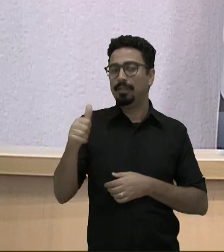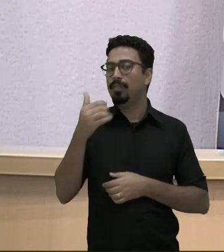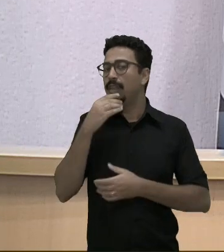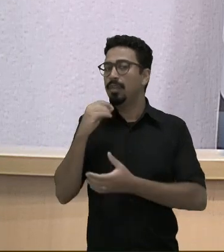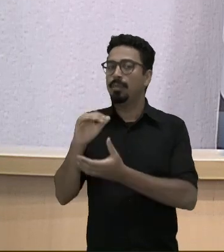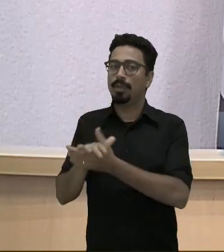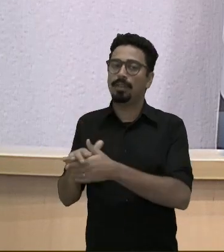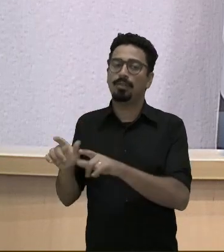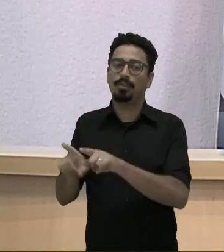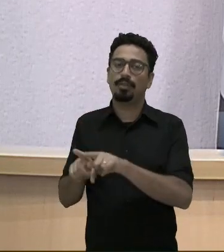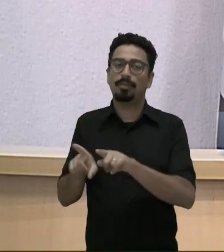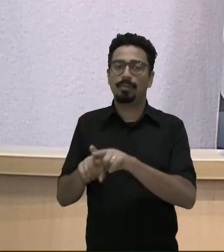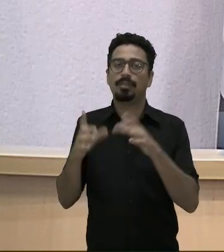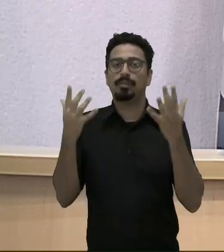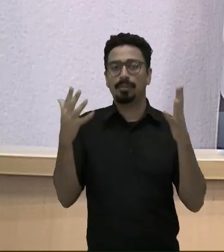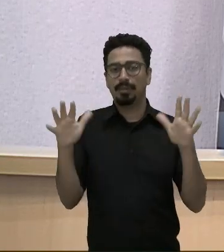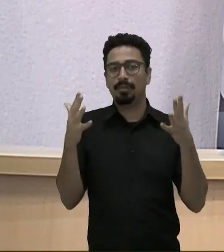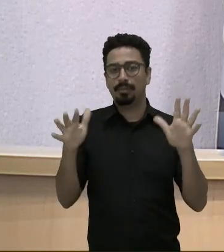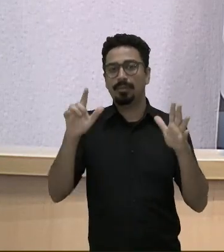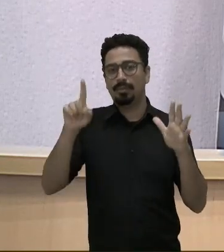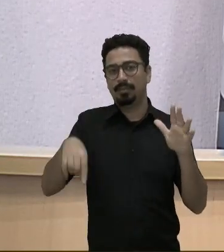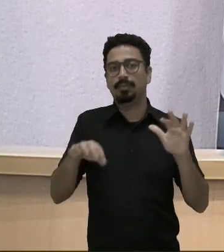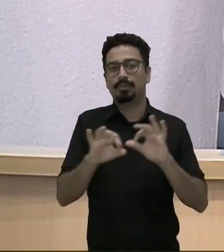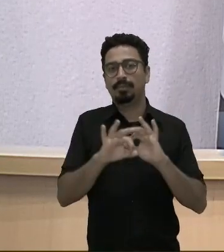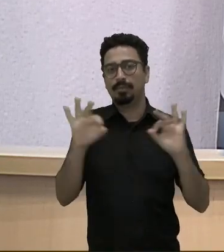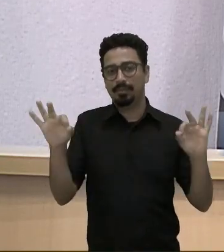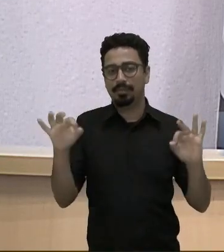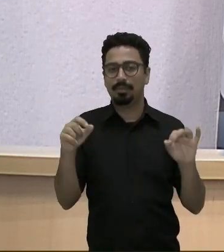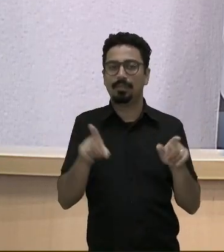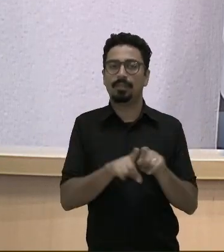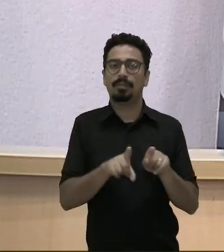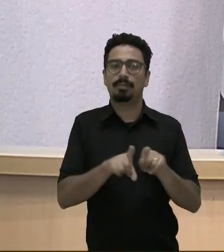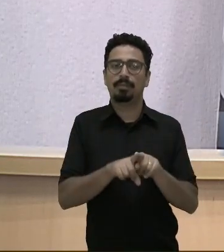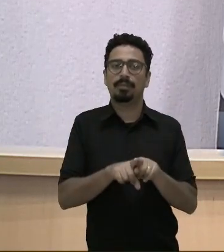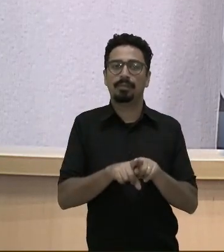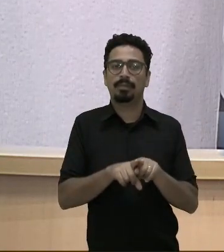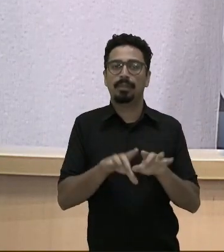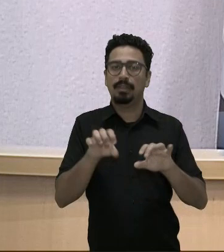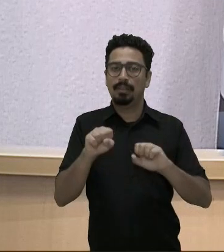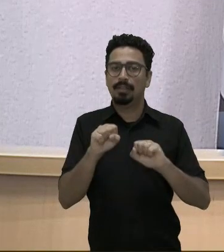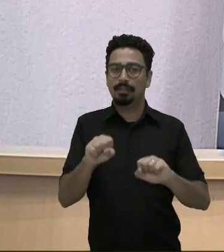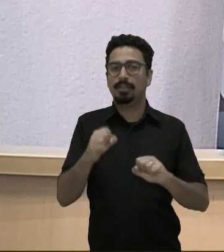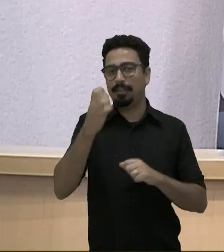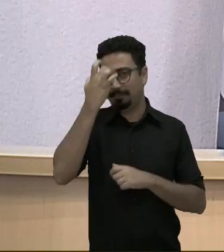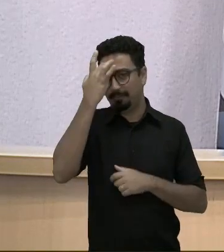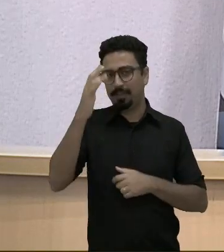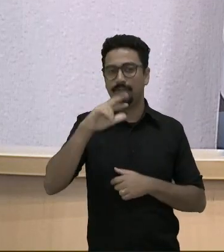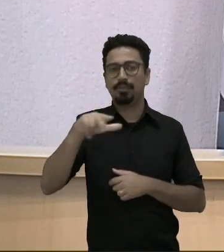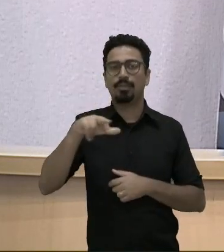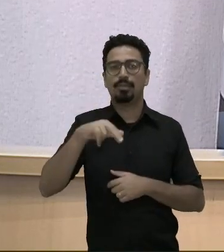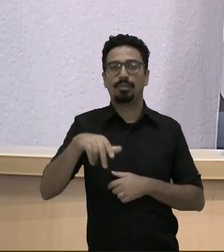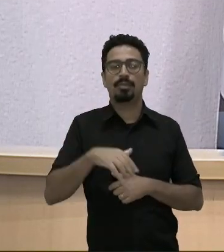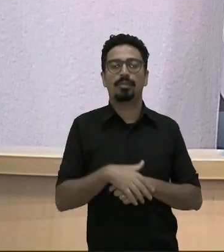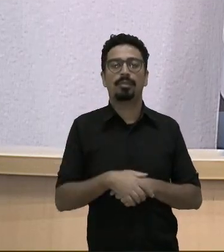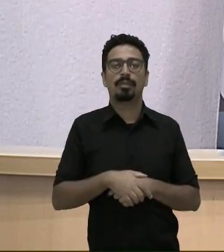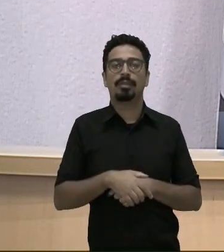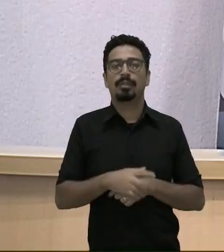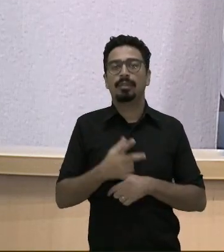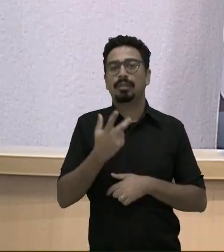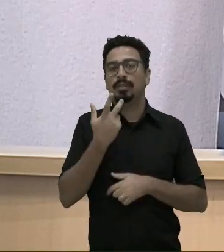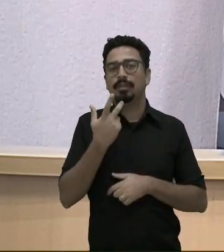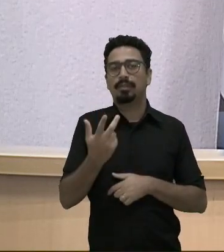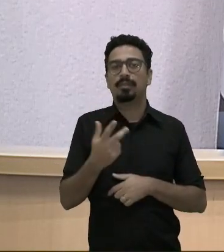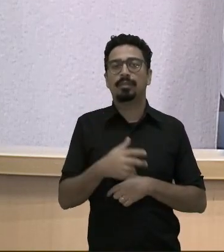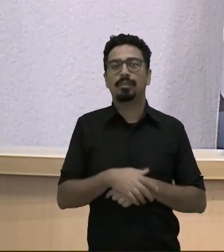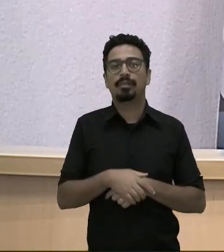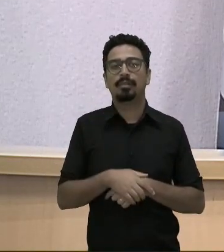Entendeu? Que olha, parabéns, que ó, pega isso aí, certo? Porque ó, a garra não é fácil. Porque nenhuma falou aqui sobre aquela, ela